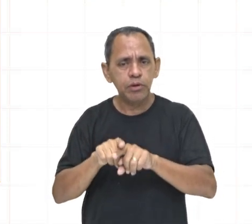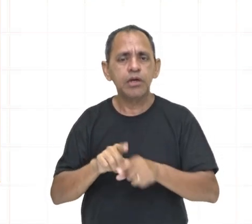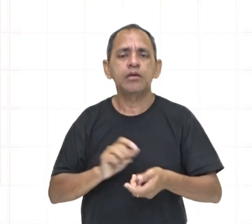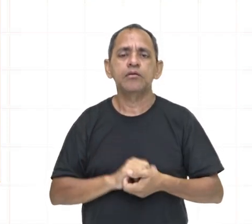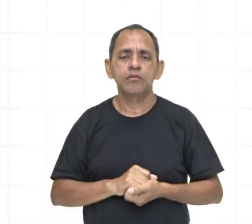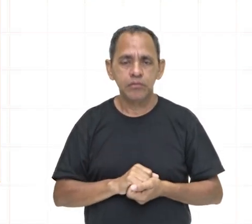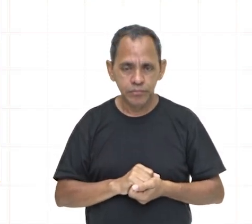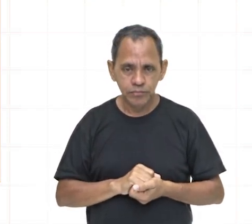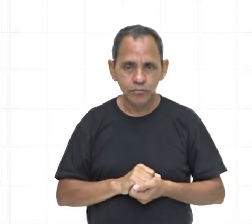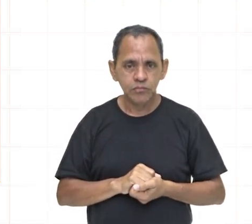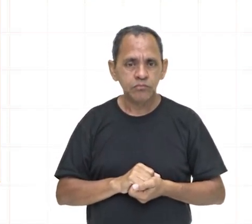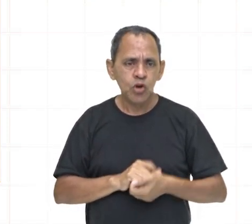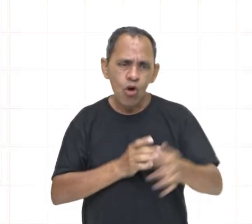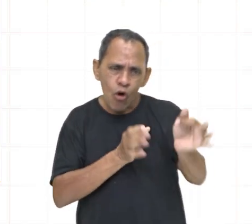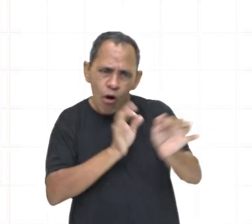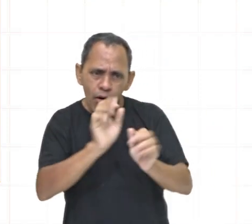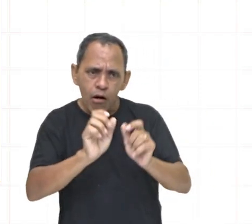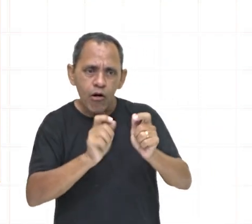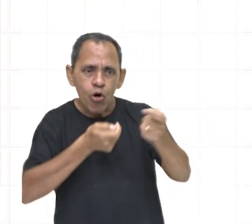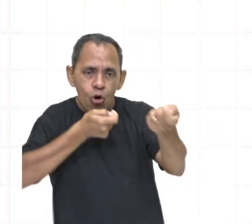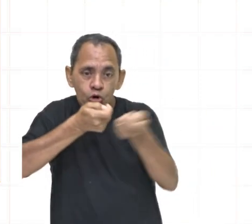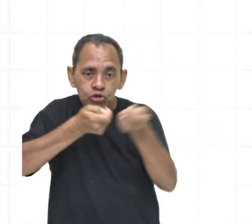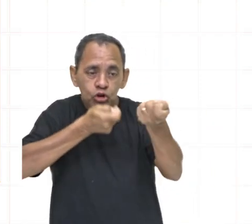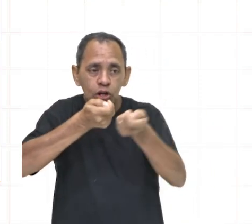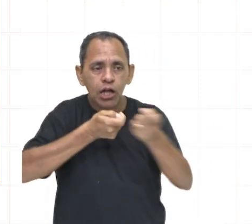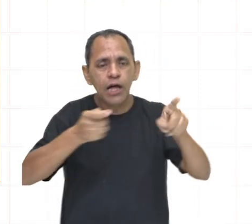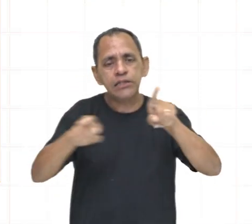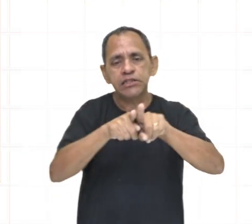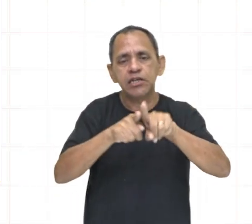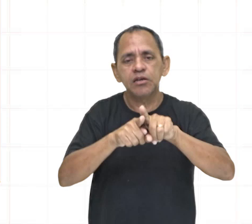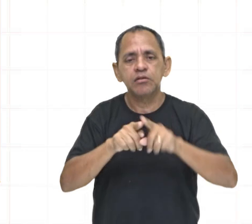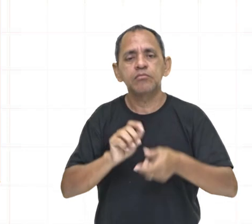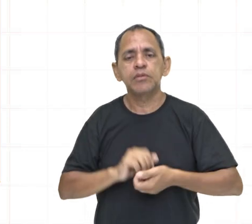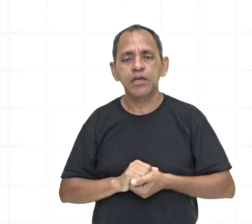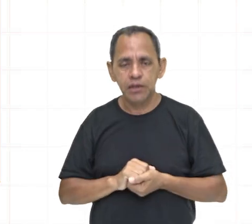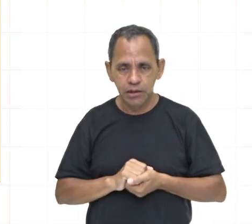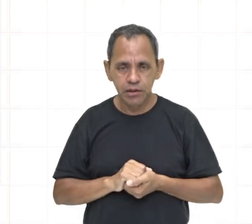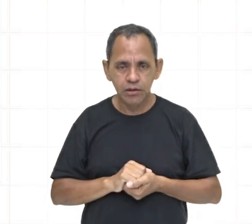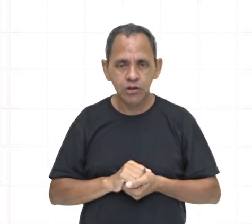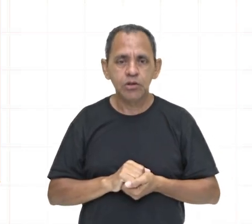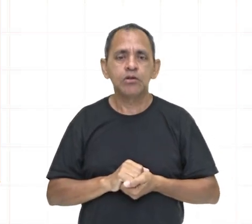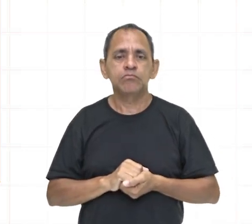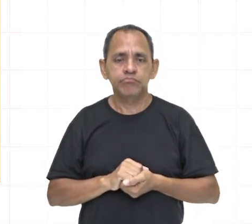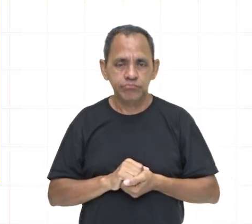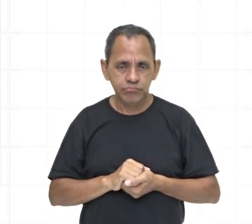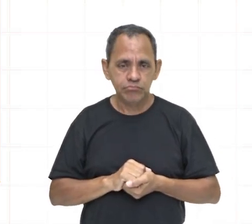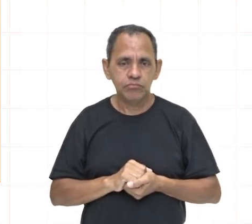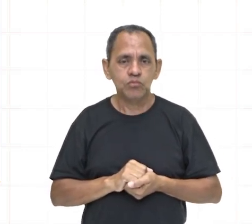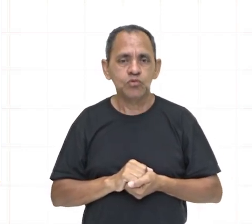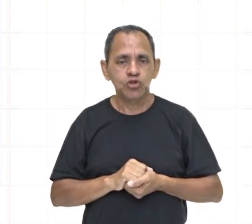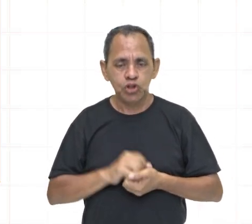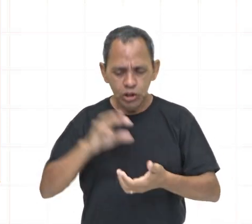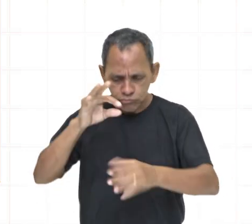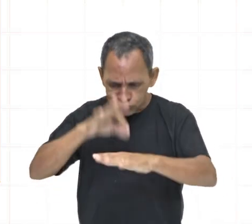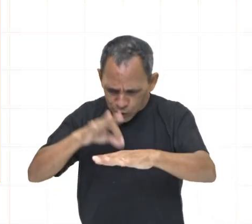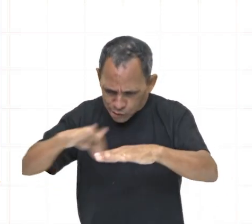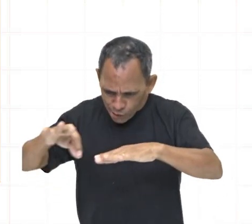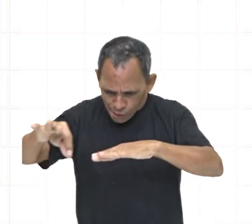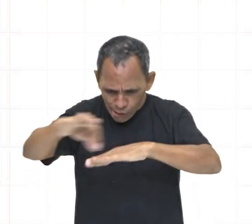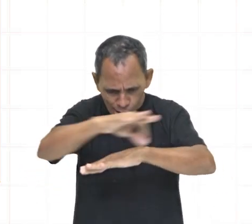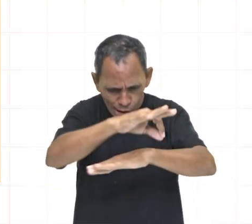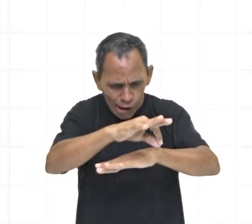para monitorar, né? E gerenciar cultivos, tá? Permite aí